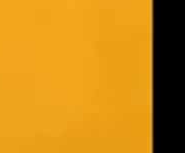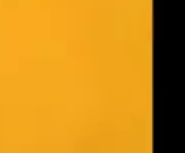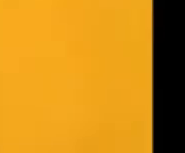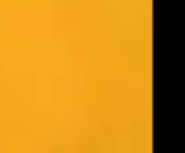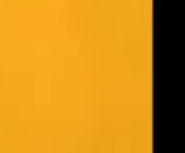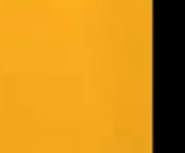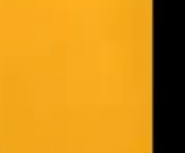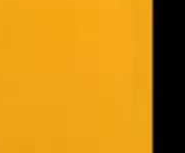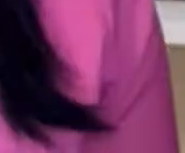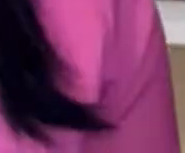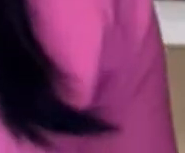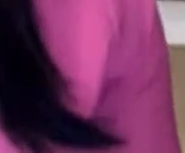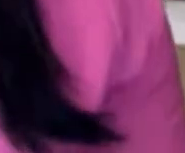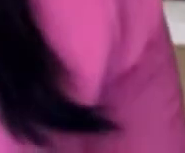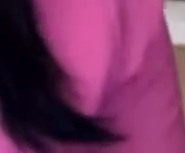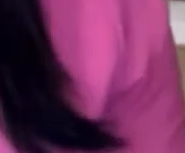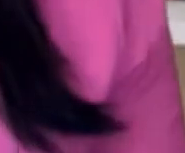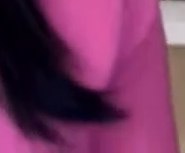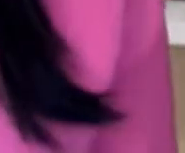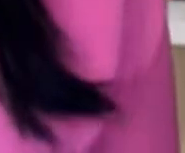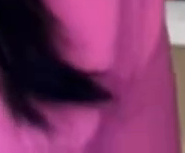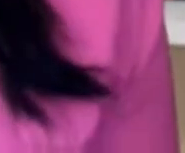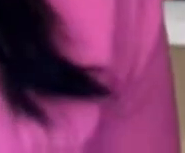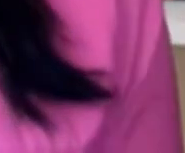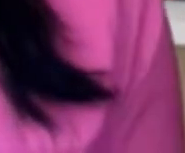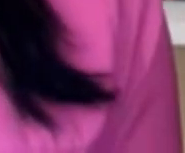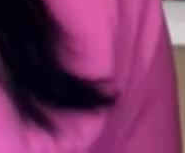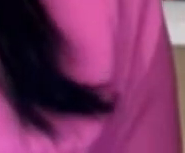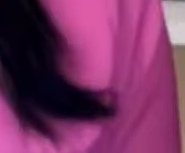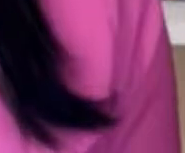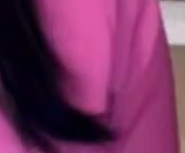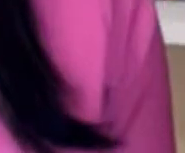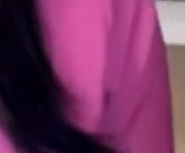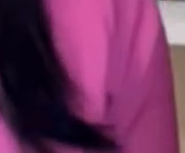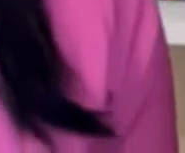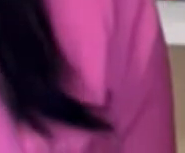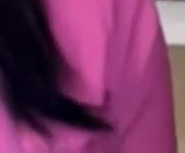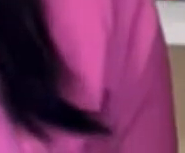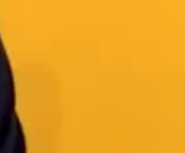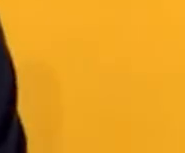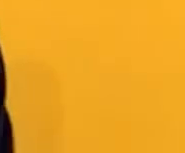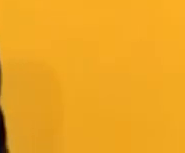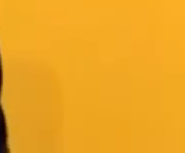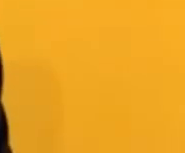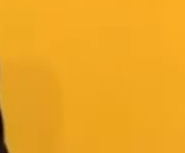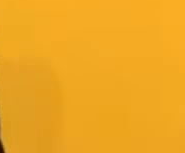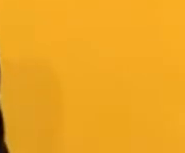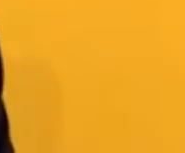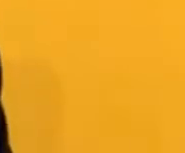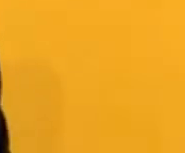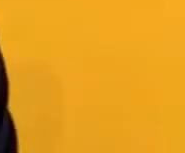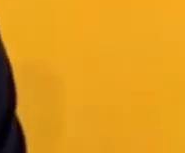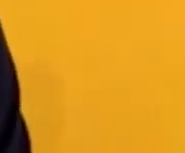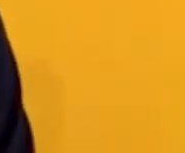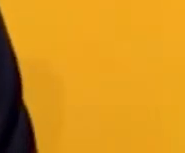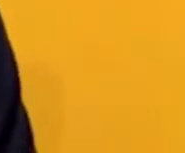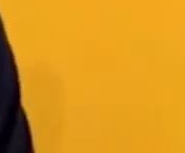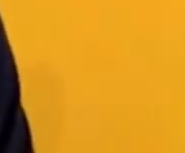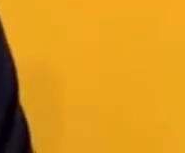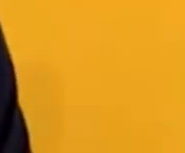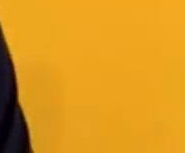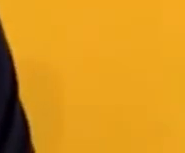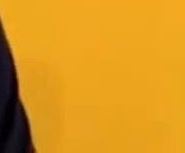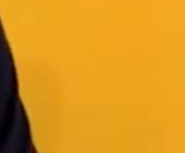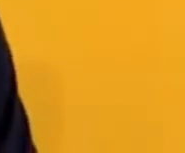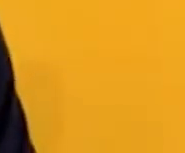pudesse se reinventar. E como cada um pode contribuir para um ambiente de trabalho mais saudável? Se a gente quer conservar a nossa sobrevivência, a